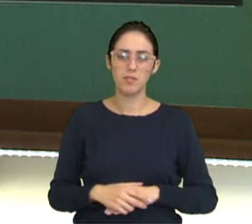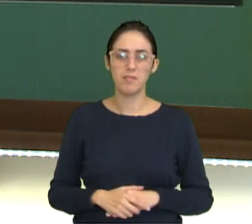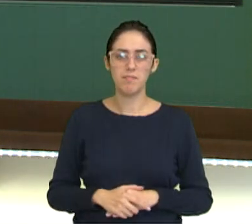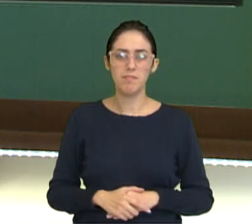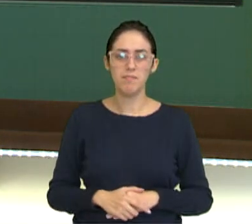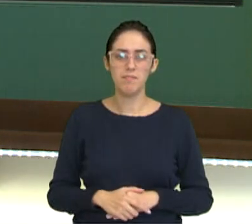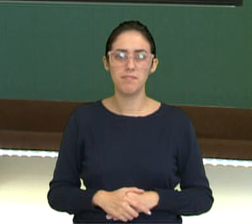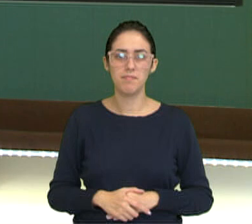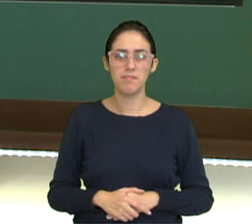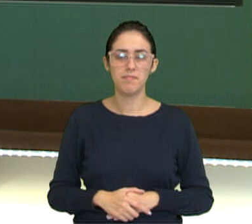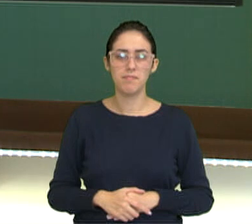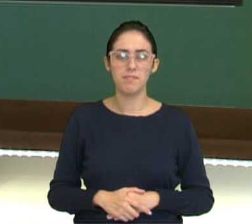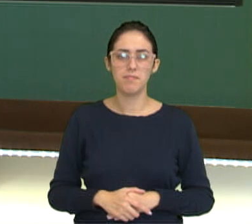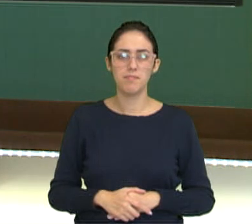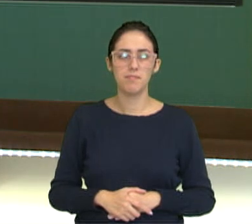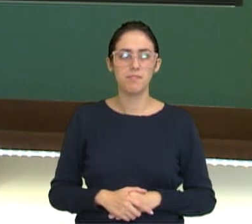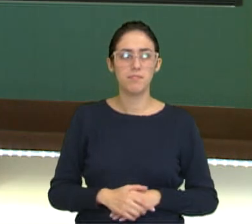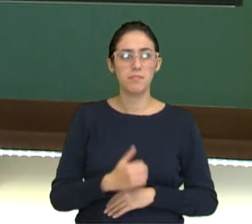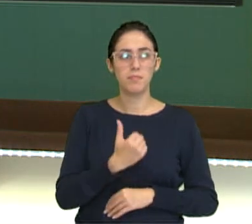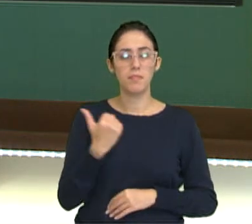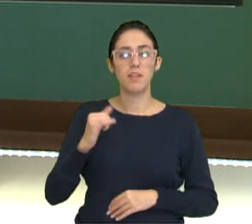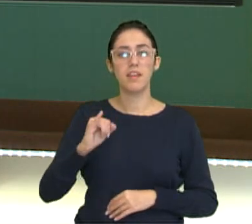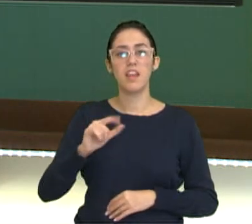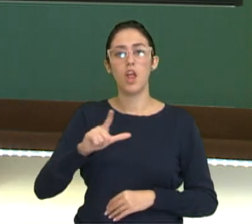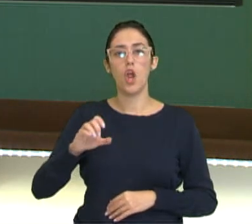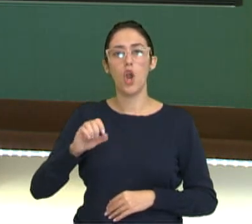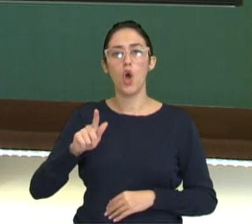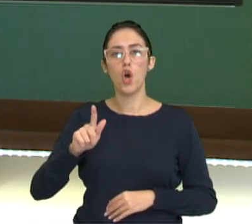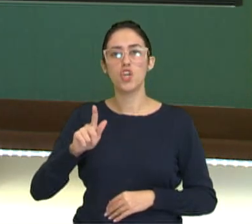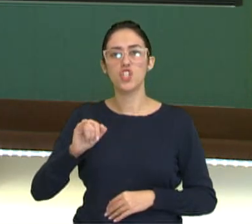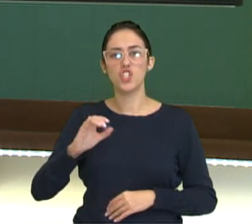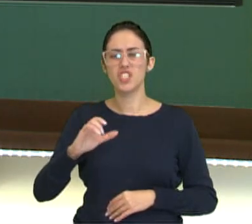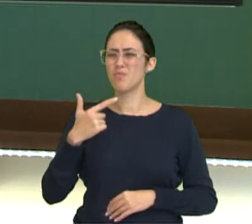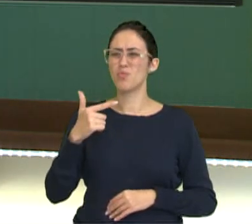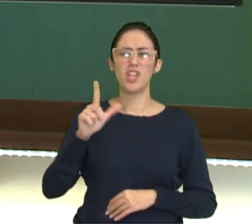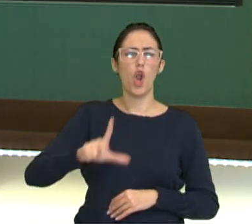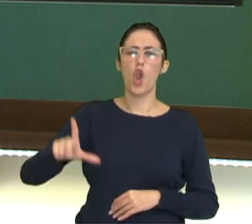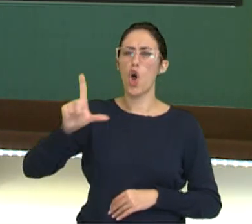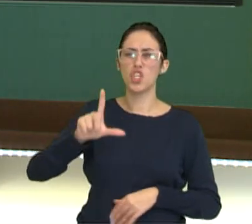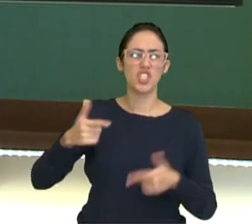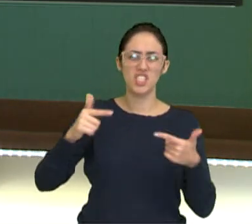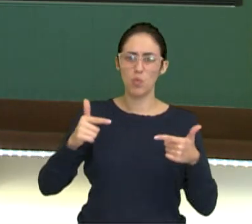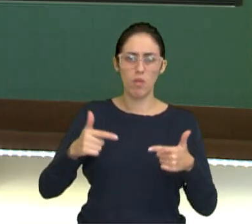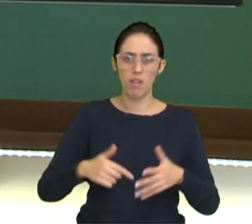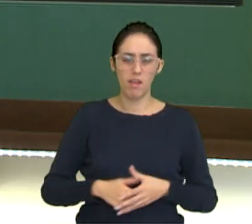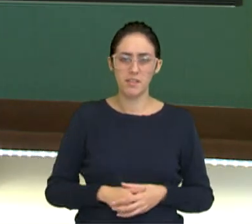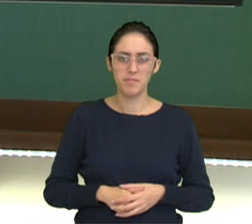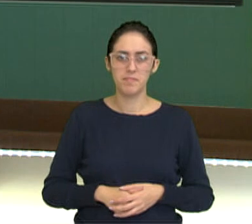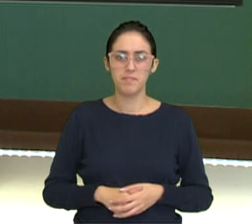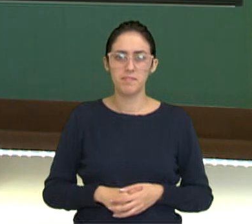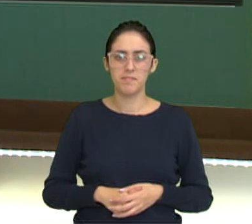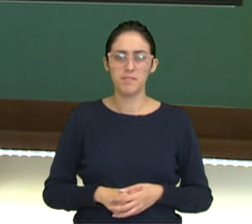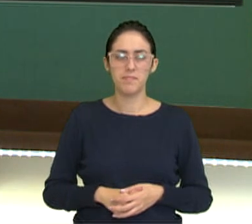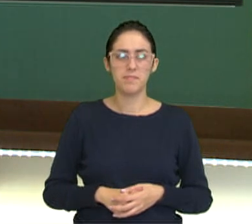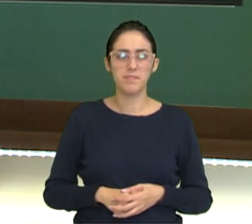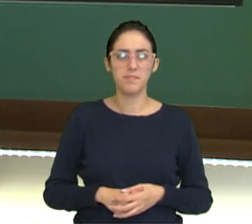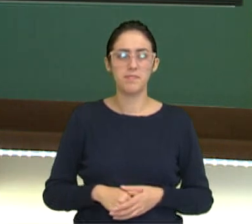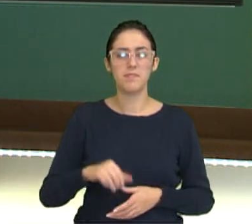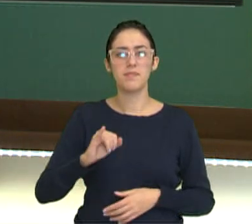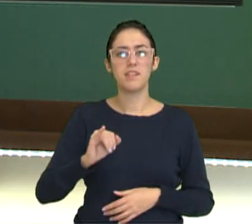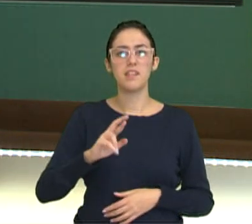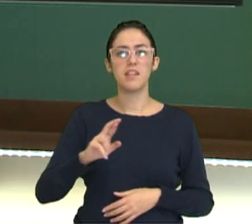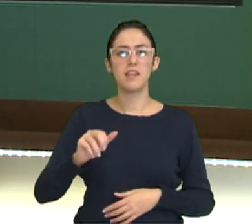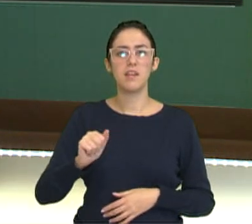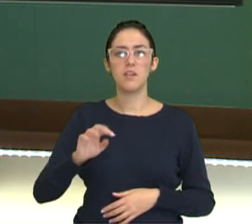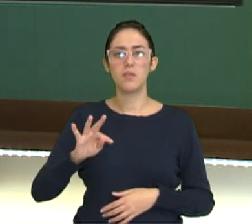Illegible, illogic, né? Ilógico, ilegível. Irresponsible, irrational, irresponsável,